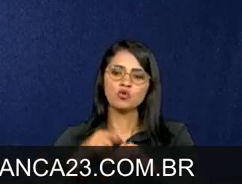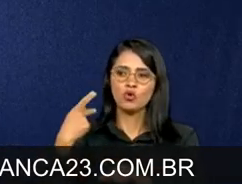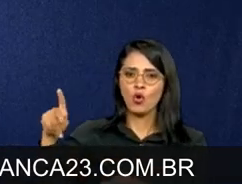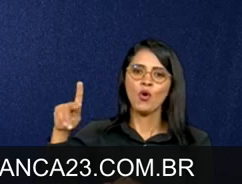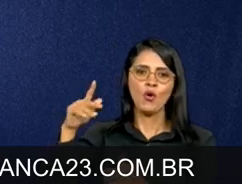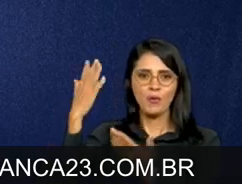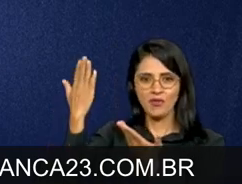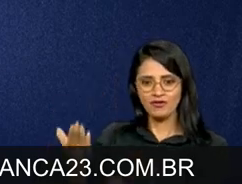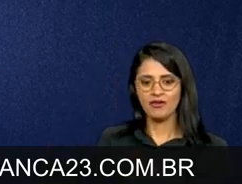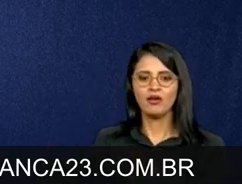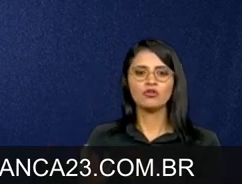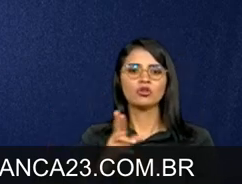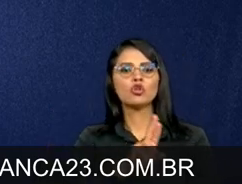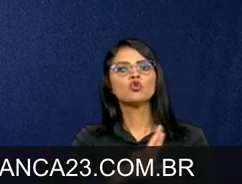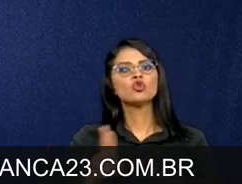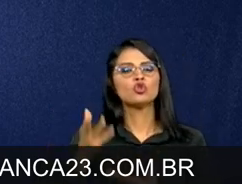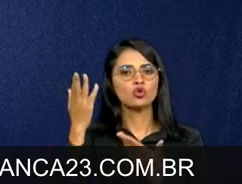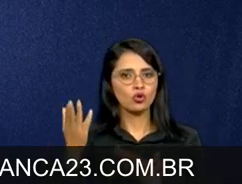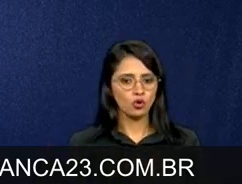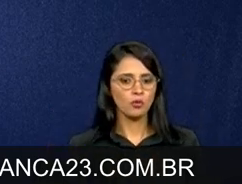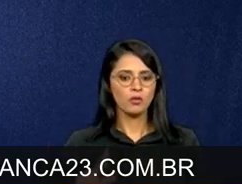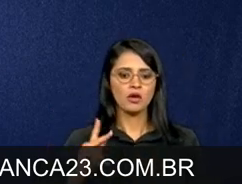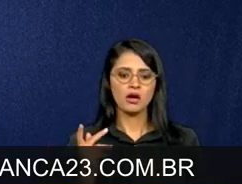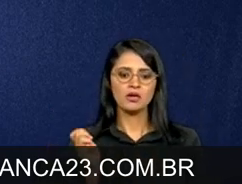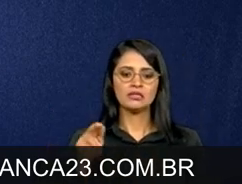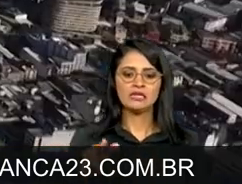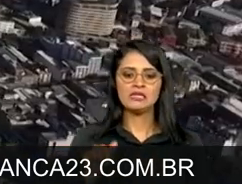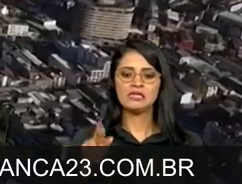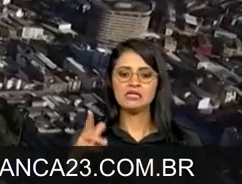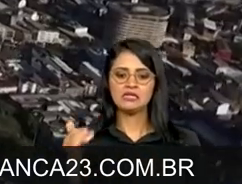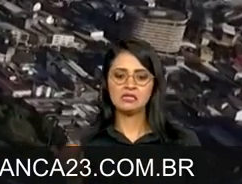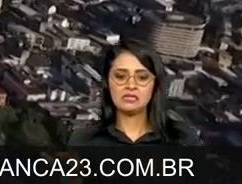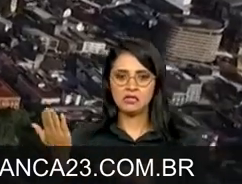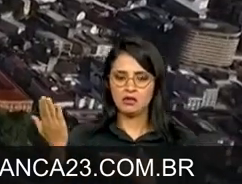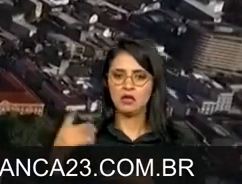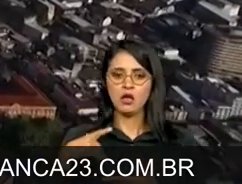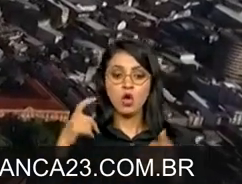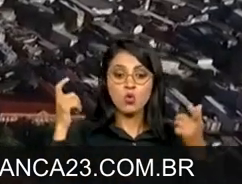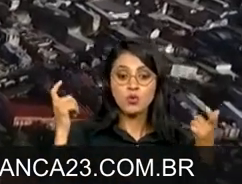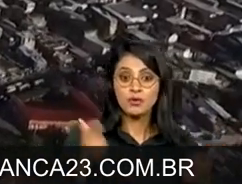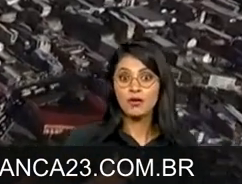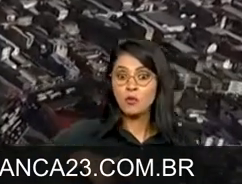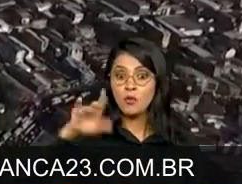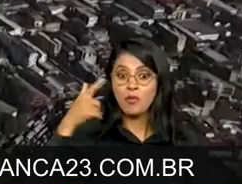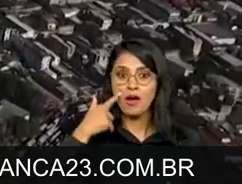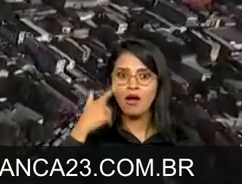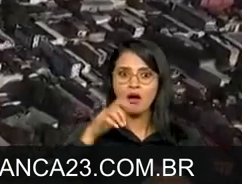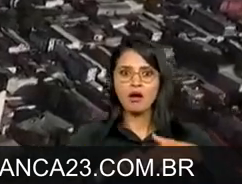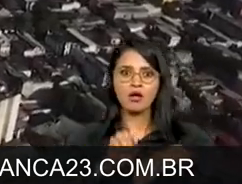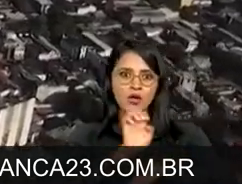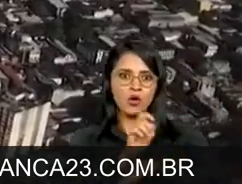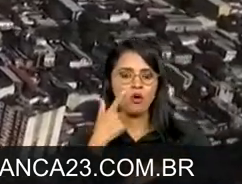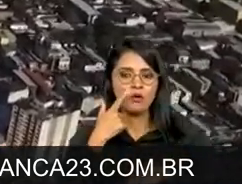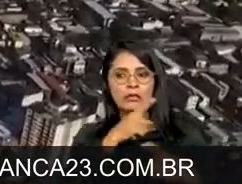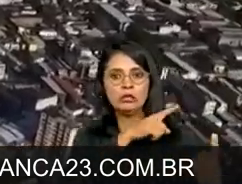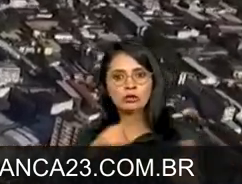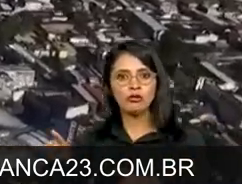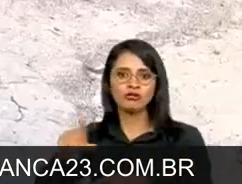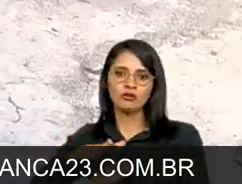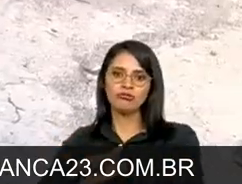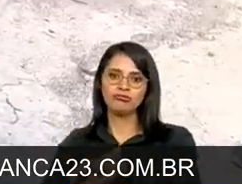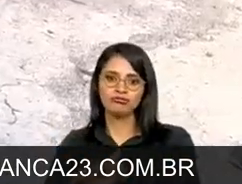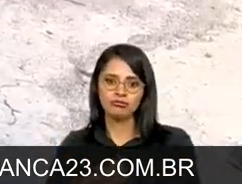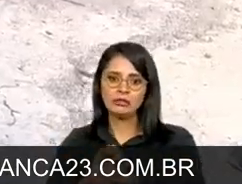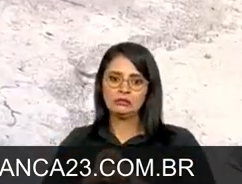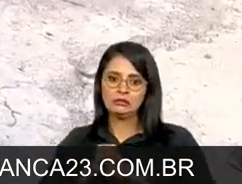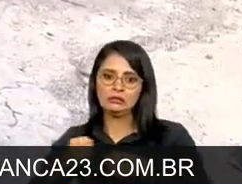ele e passou a ser conhecida como hanseníase. E o maior estado do país está na vanguarda do combate à doença,